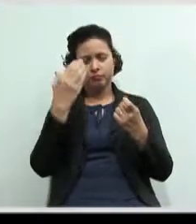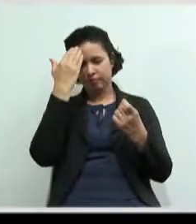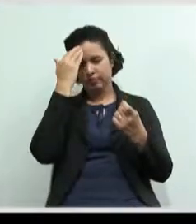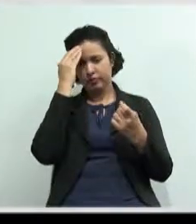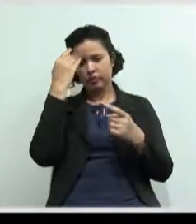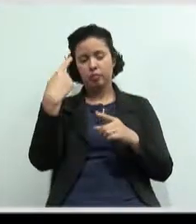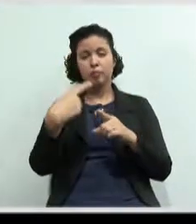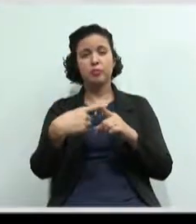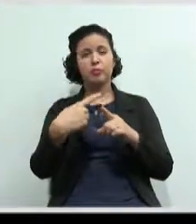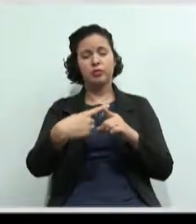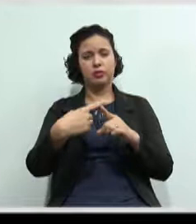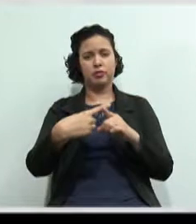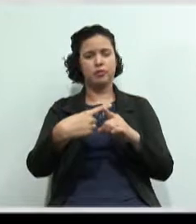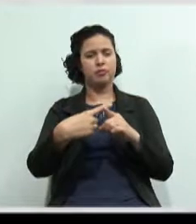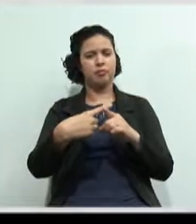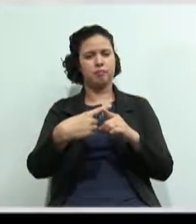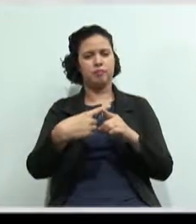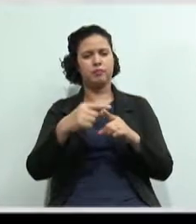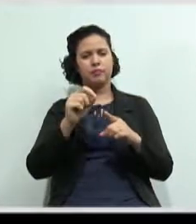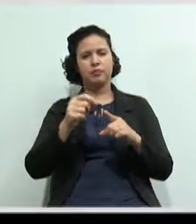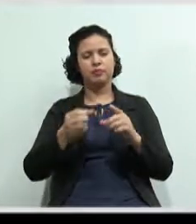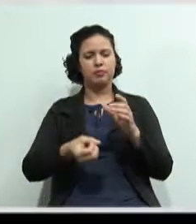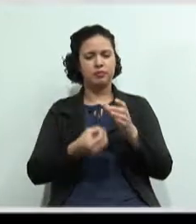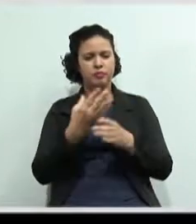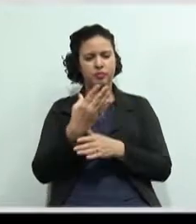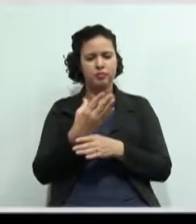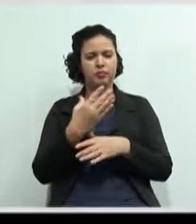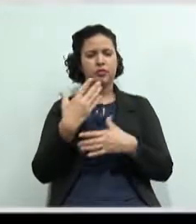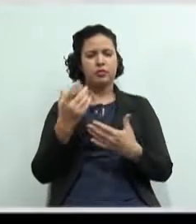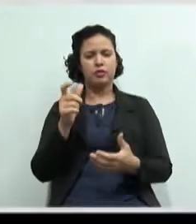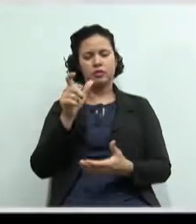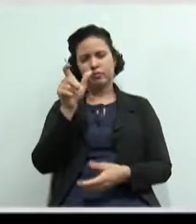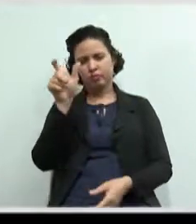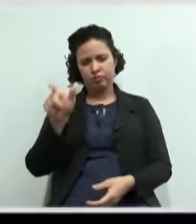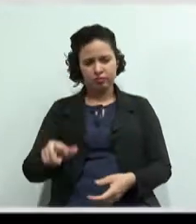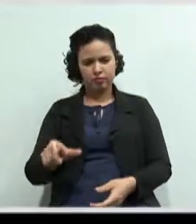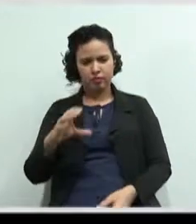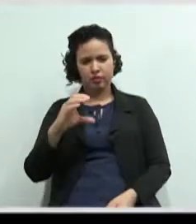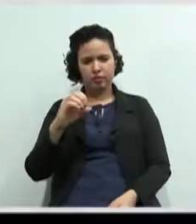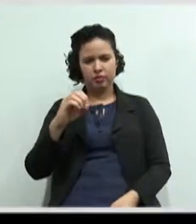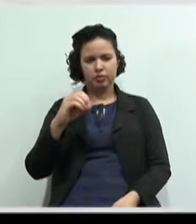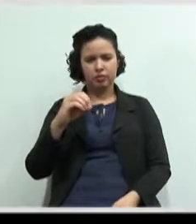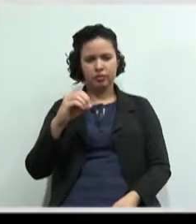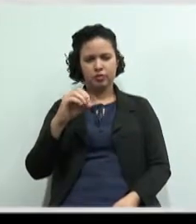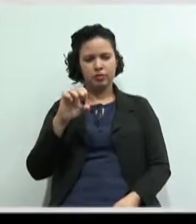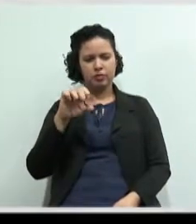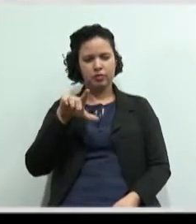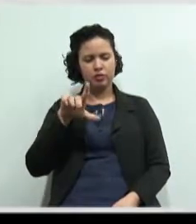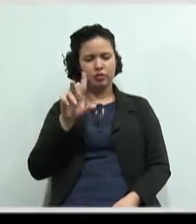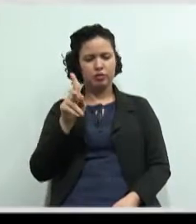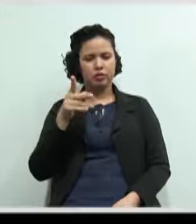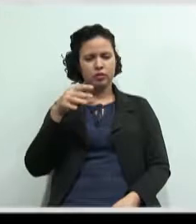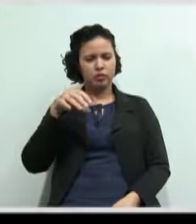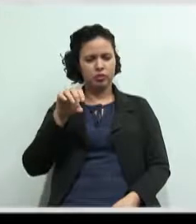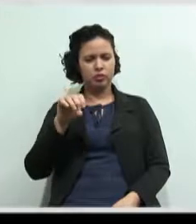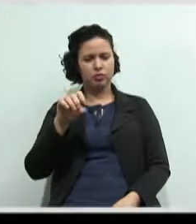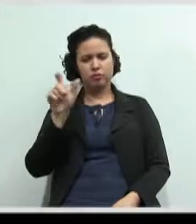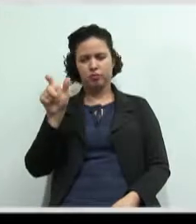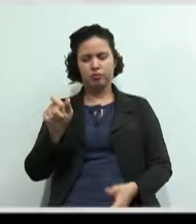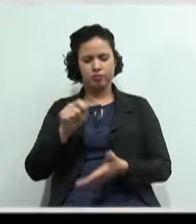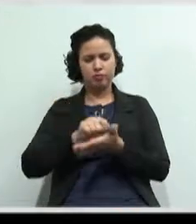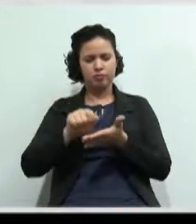por que elas existem. Para Coelho, é o autor, tá bom? Lá de 2004, ele diz o seguinte, que as organizações existem